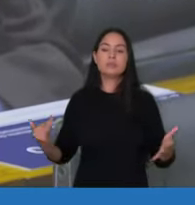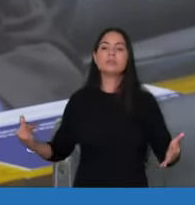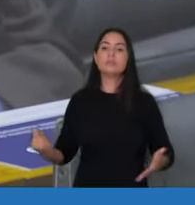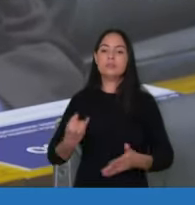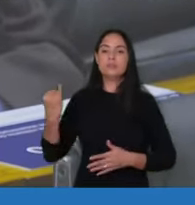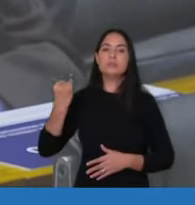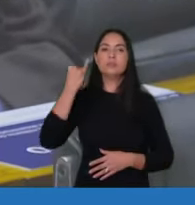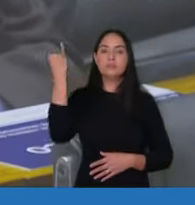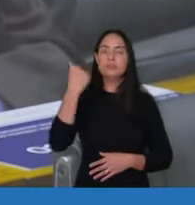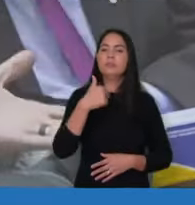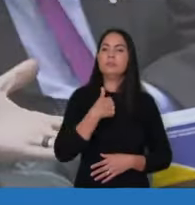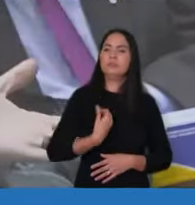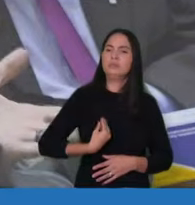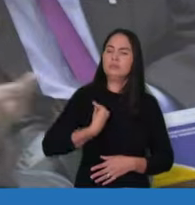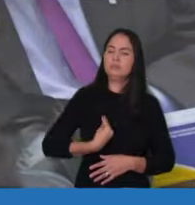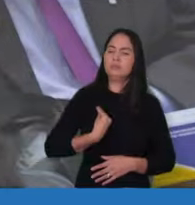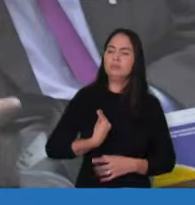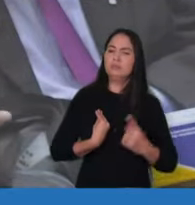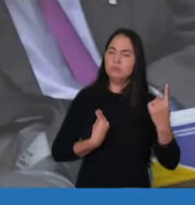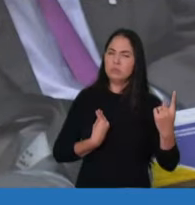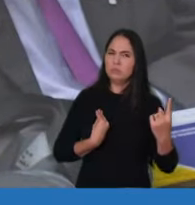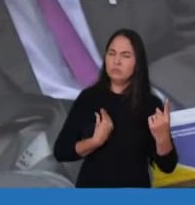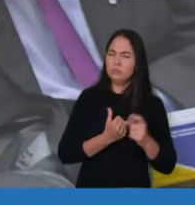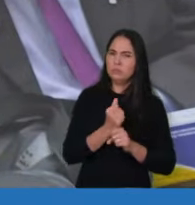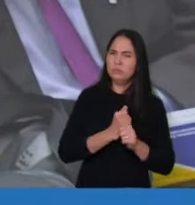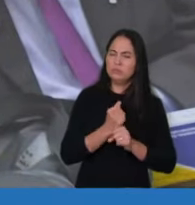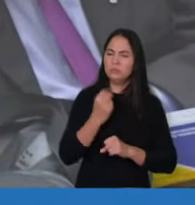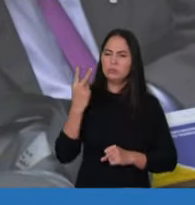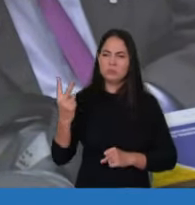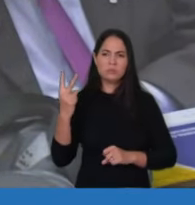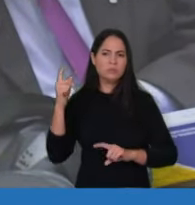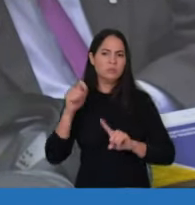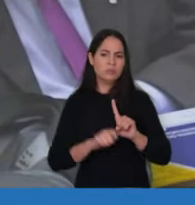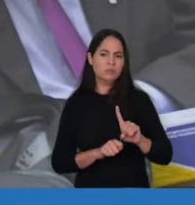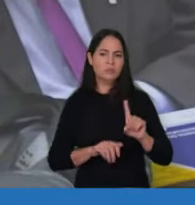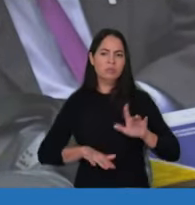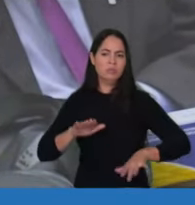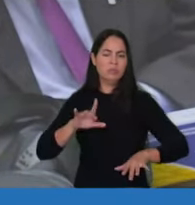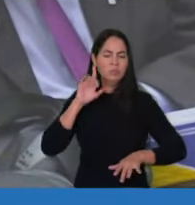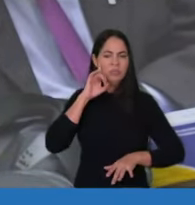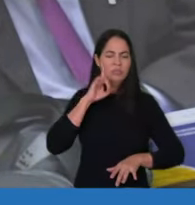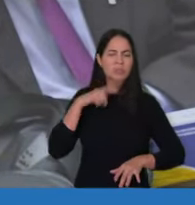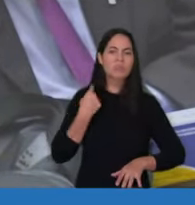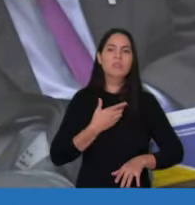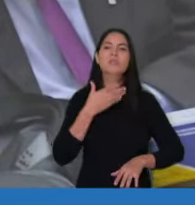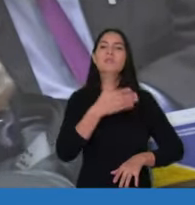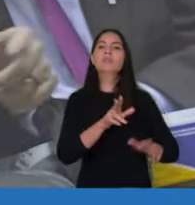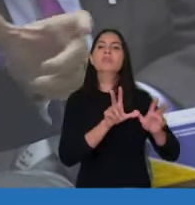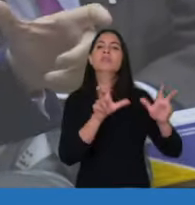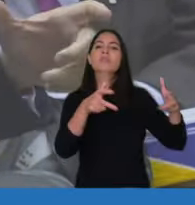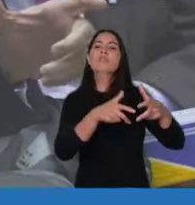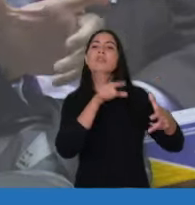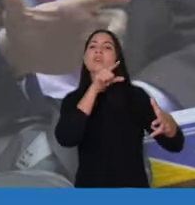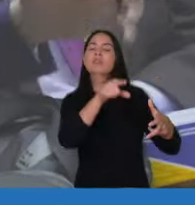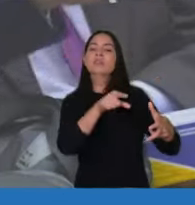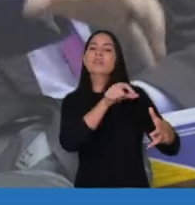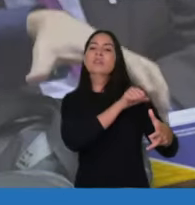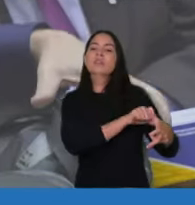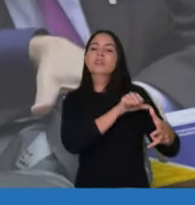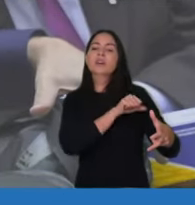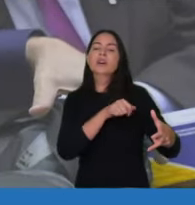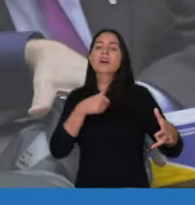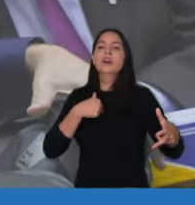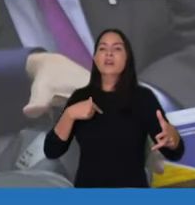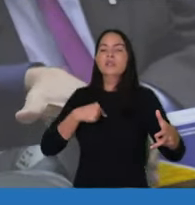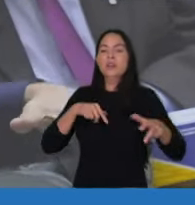Marielle 1 ano e 2 meses e alguns dias na Câmara Municipal do Rio de Janeiro, quando sentávamos na mesma fileira, eu a